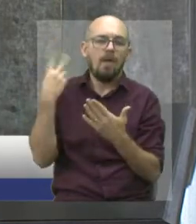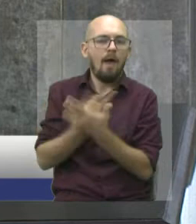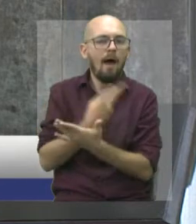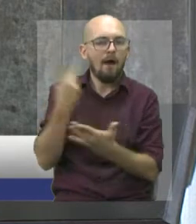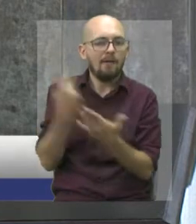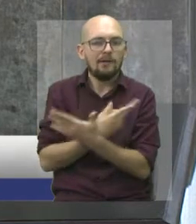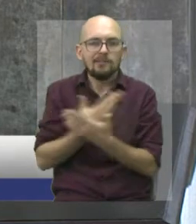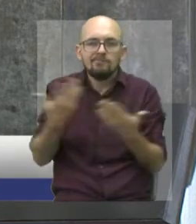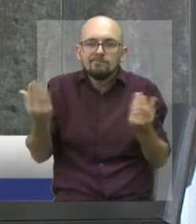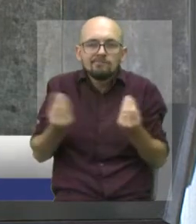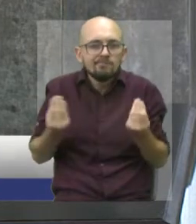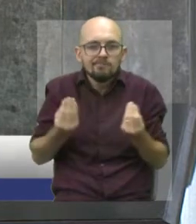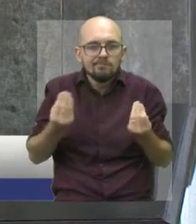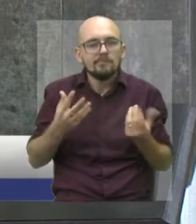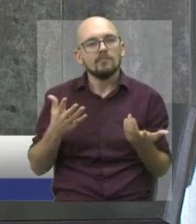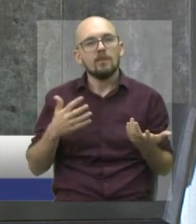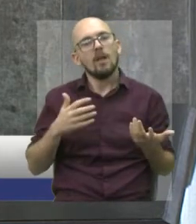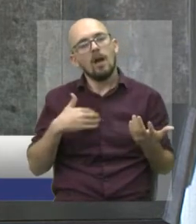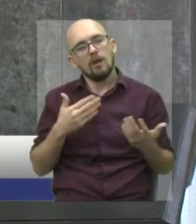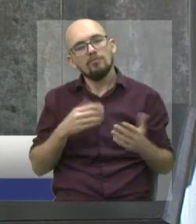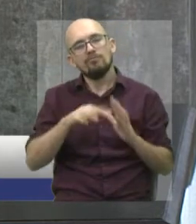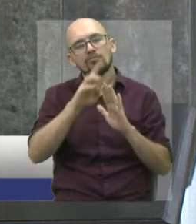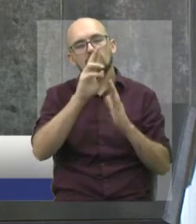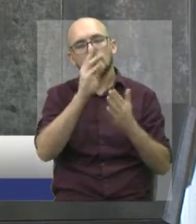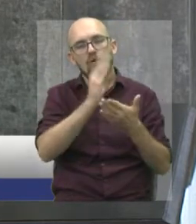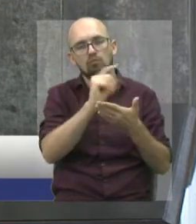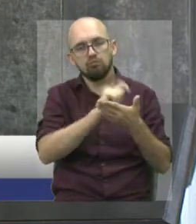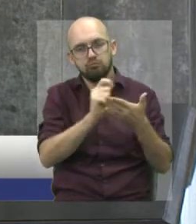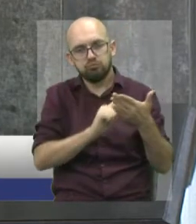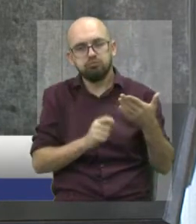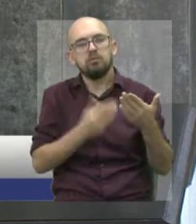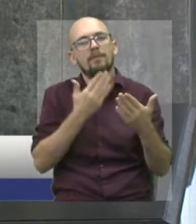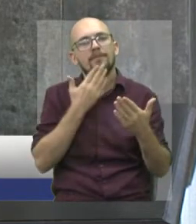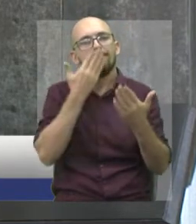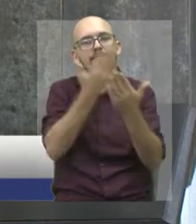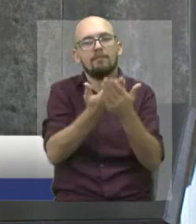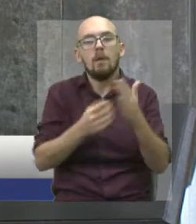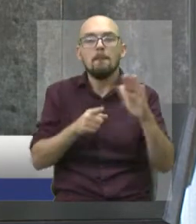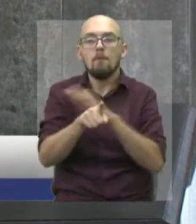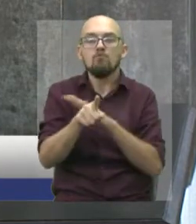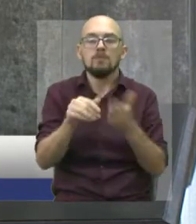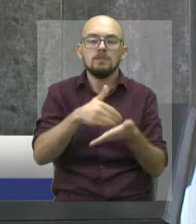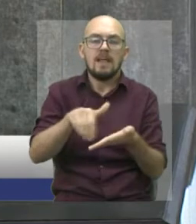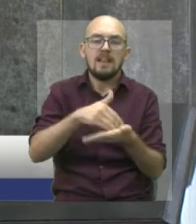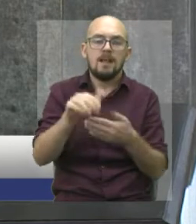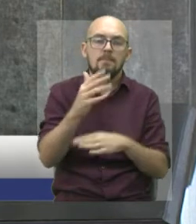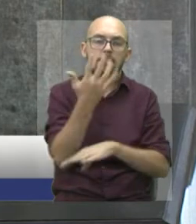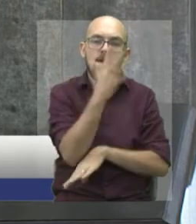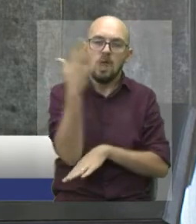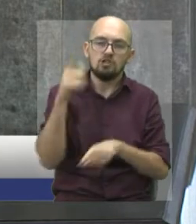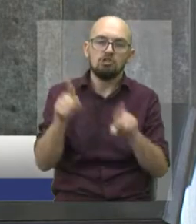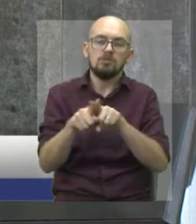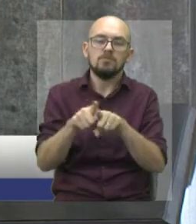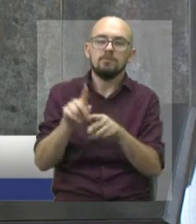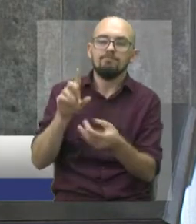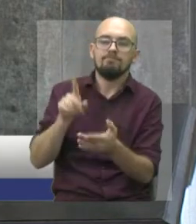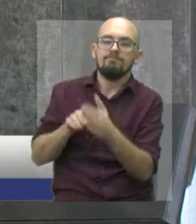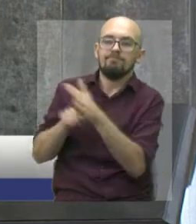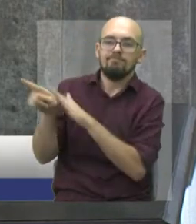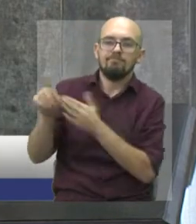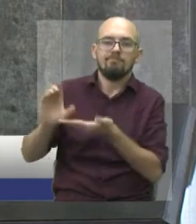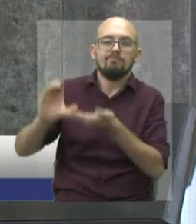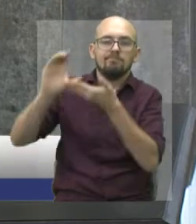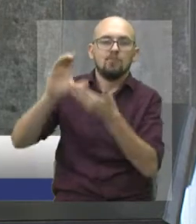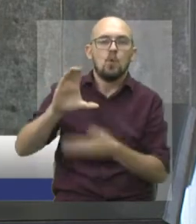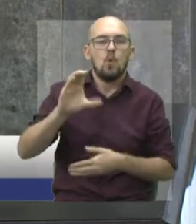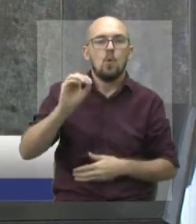solicitando informações, tanto por parte da Secretaria do Meio Ambiente, como o órgão responsável também, que é o